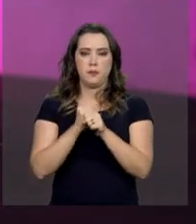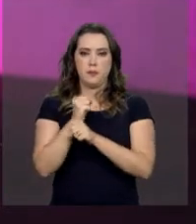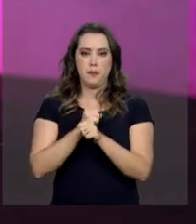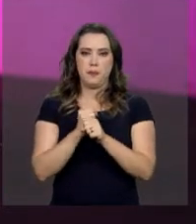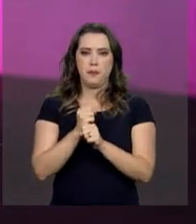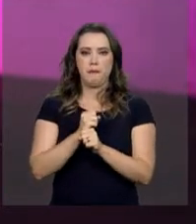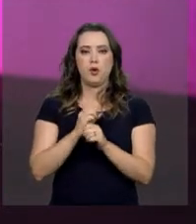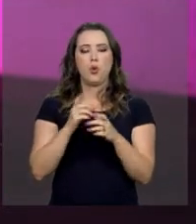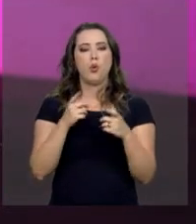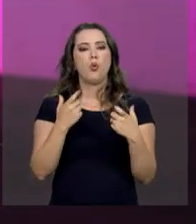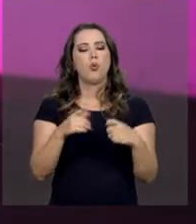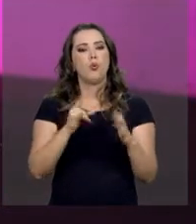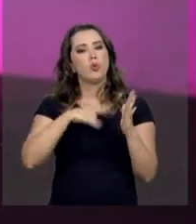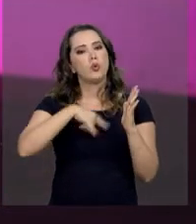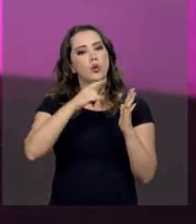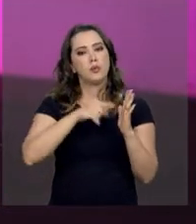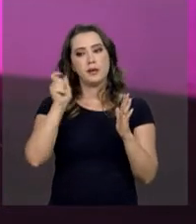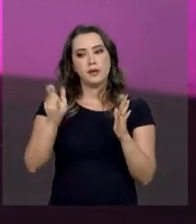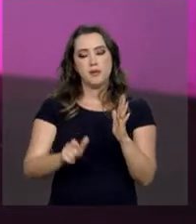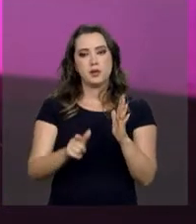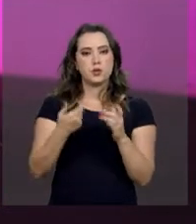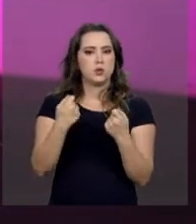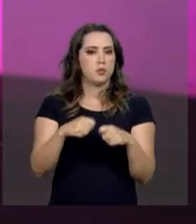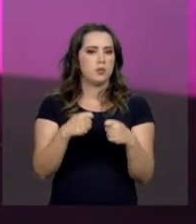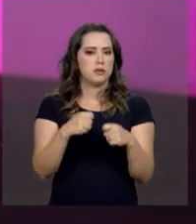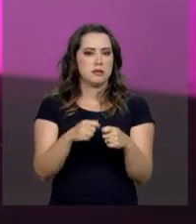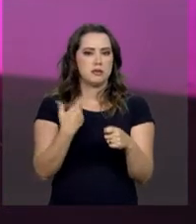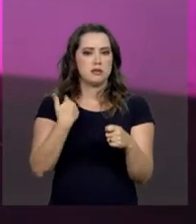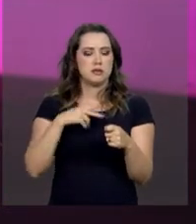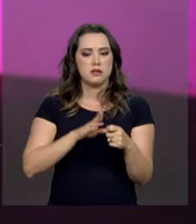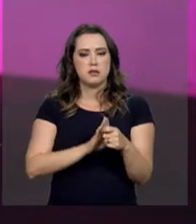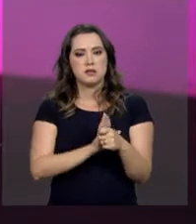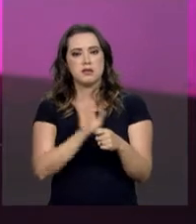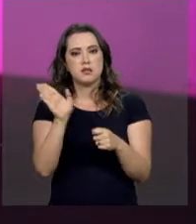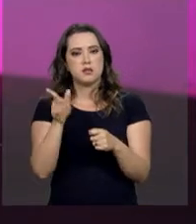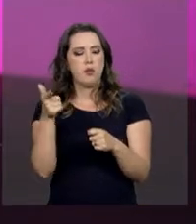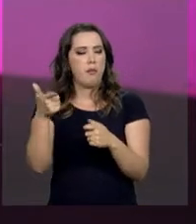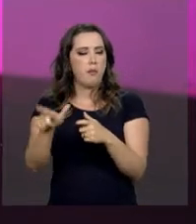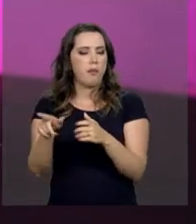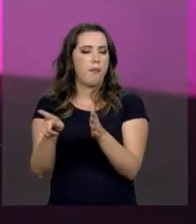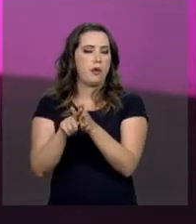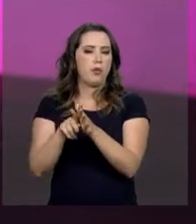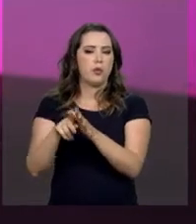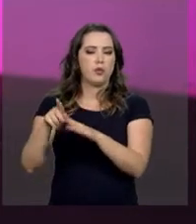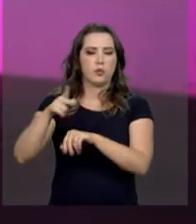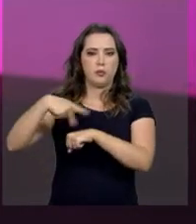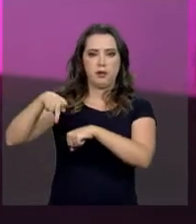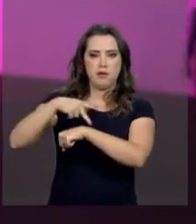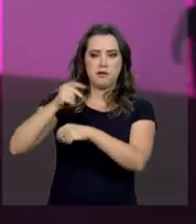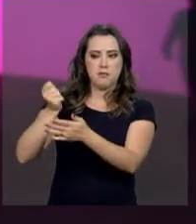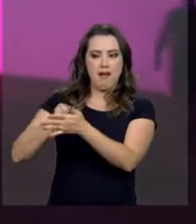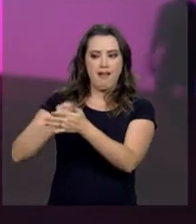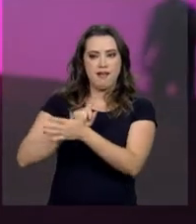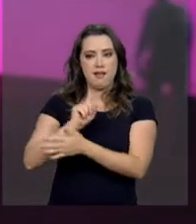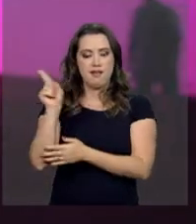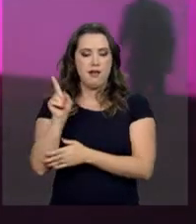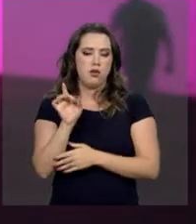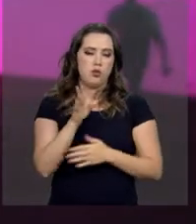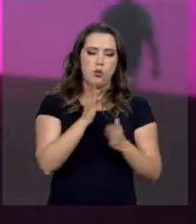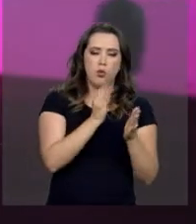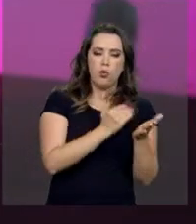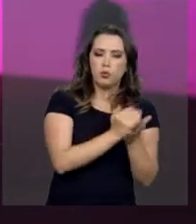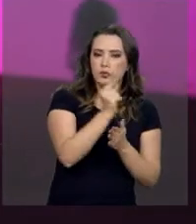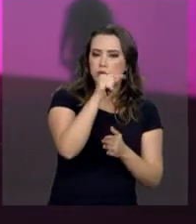certificado o trabalhador fica isento de filiação à previdência do país de destino permanecendo vinculado à previdência